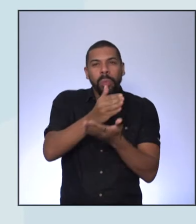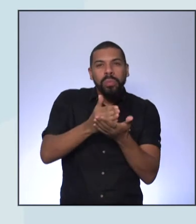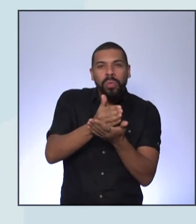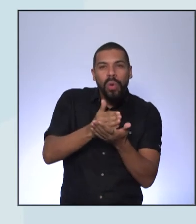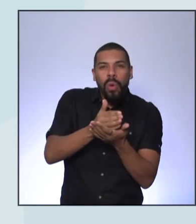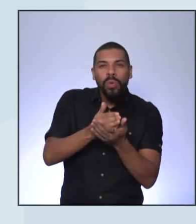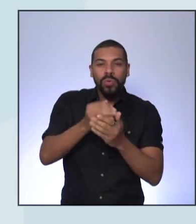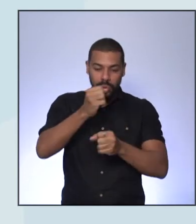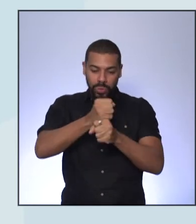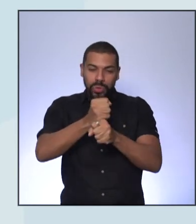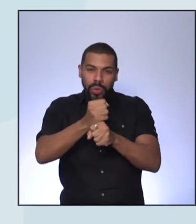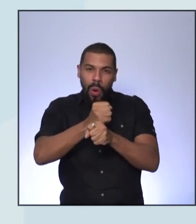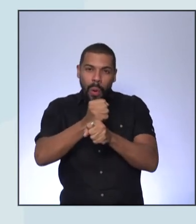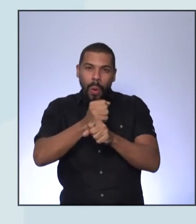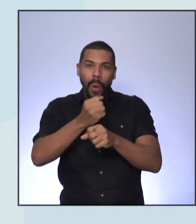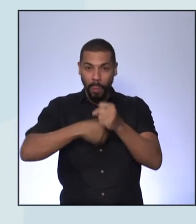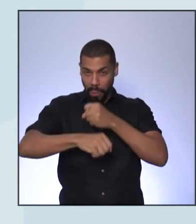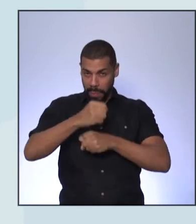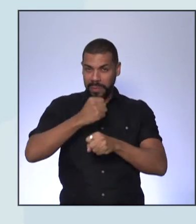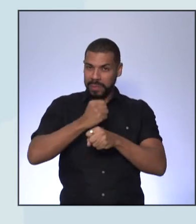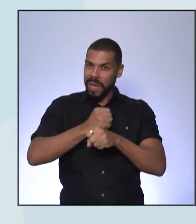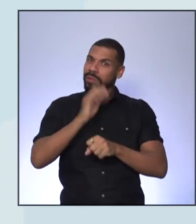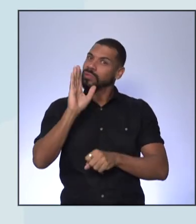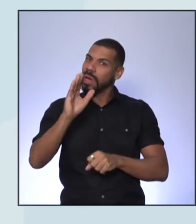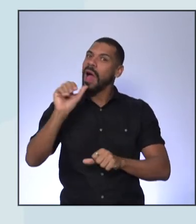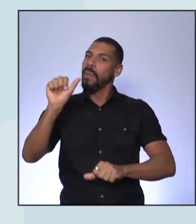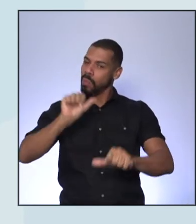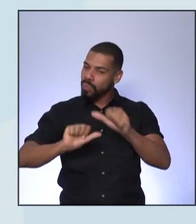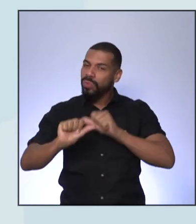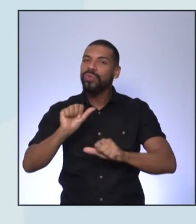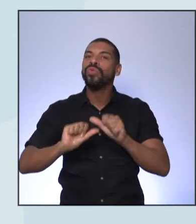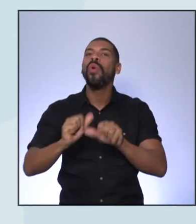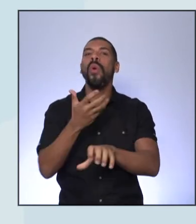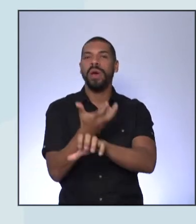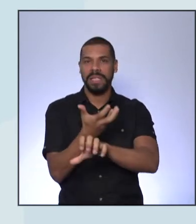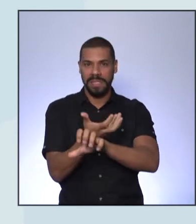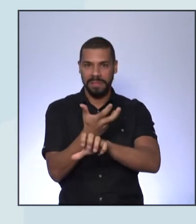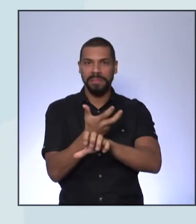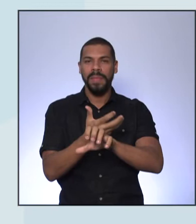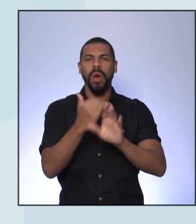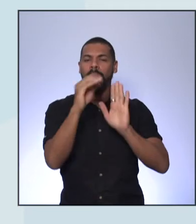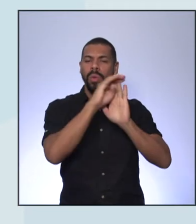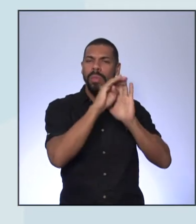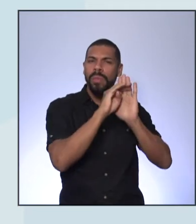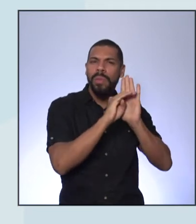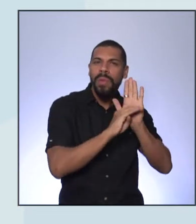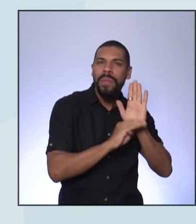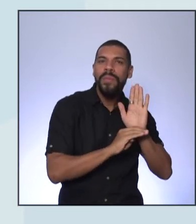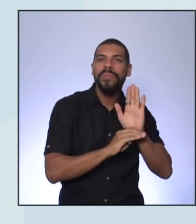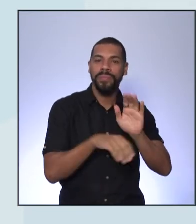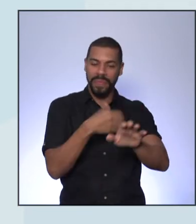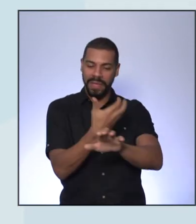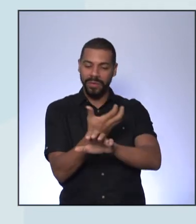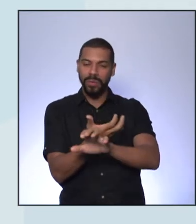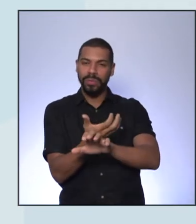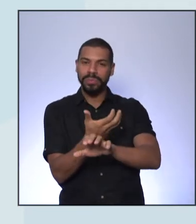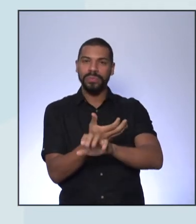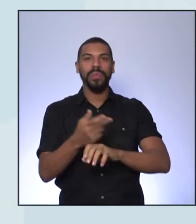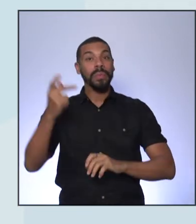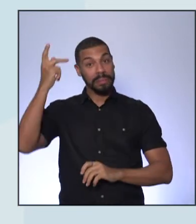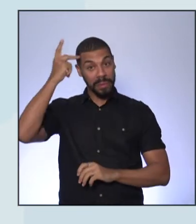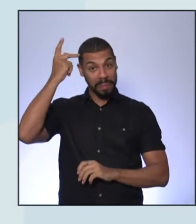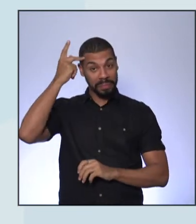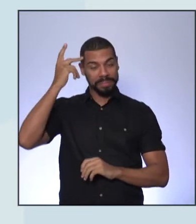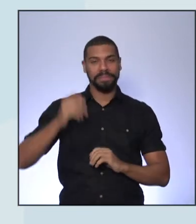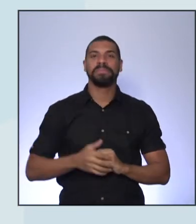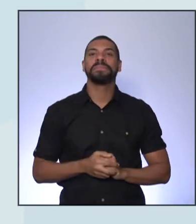passado, e, a partir de então, vocês estão com um currículo novo para o ensino fundamental, que chama Currículo Paulista. Este